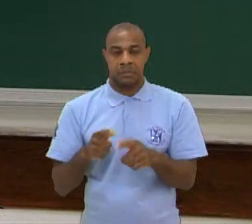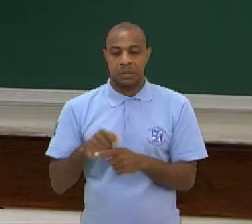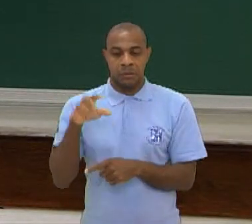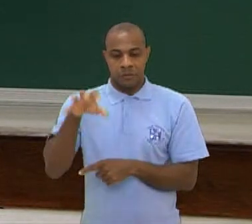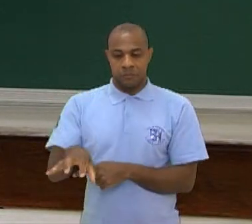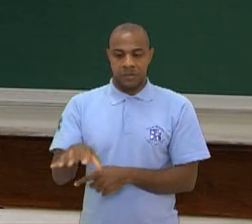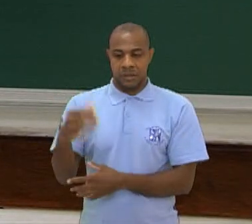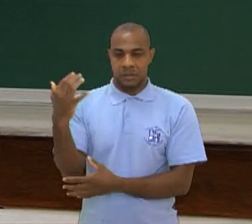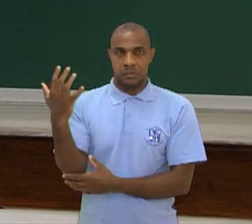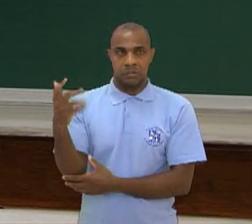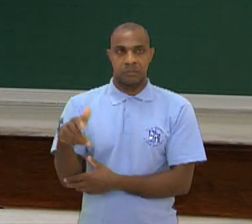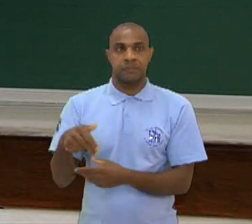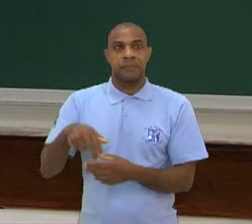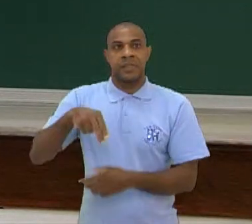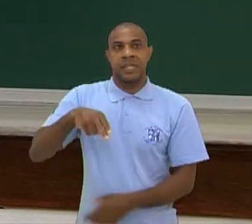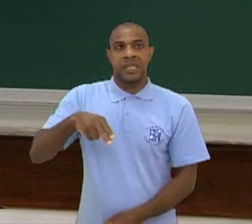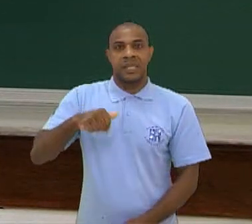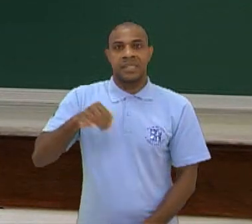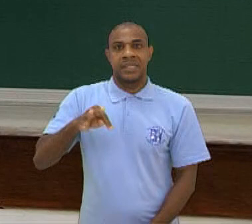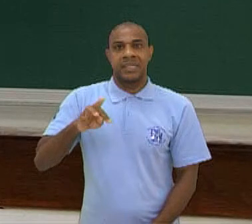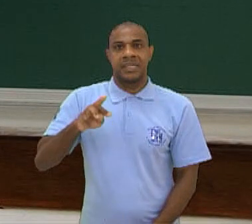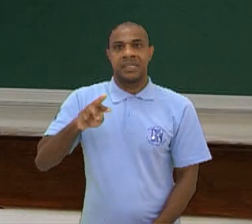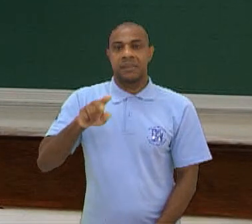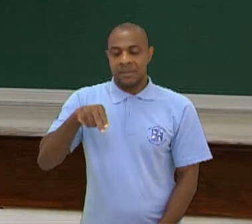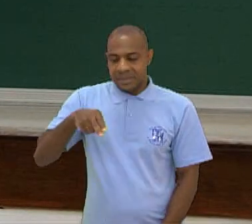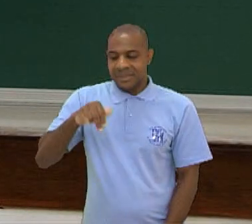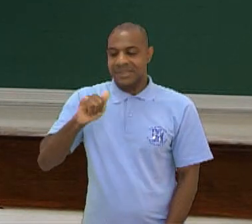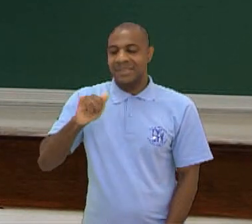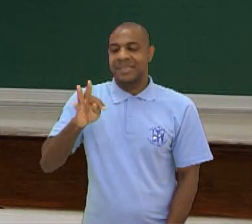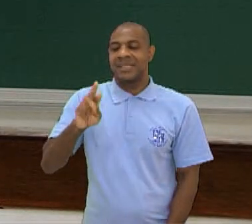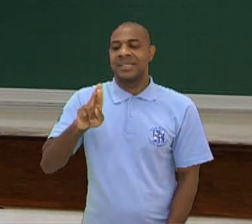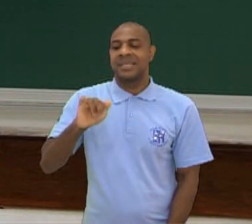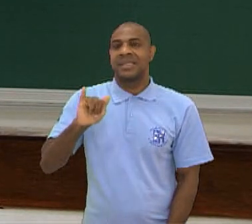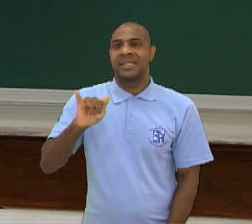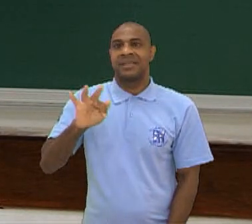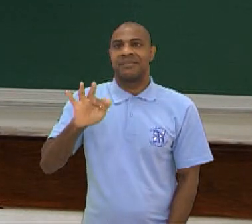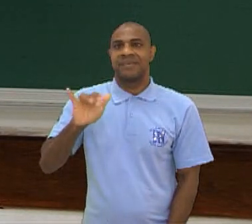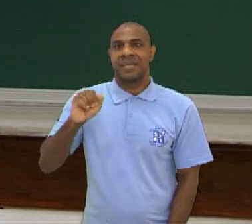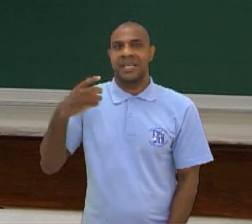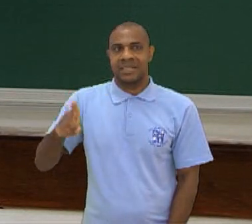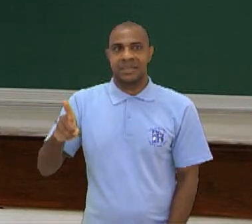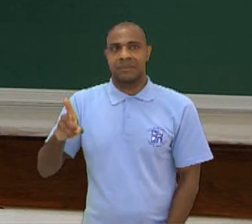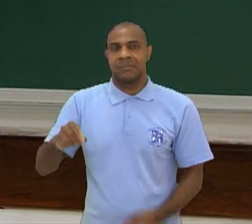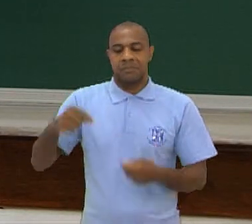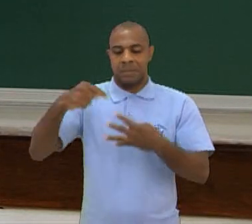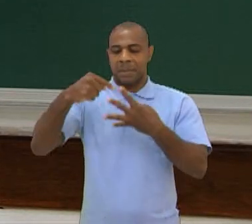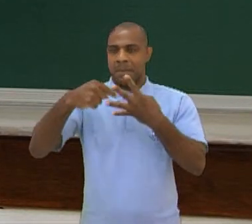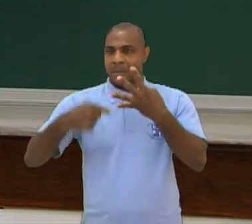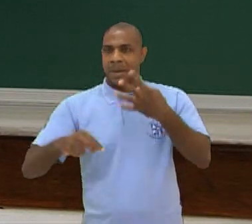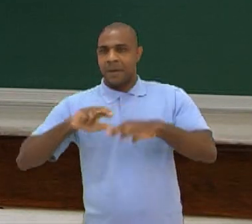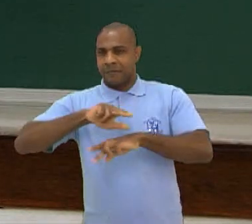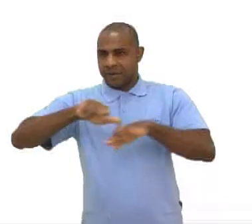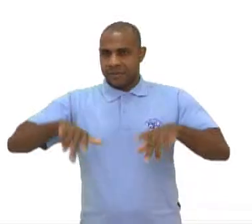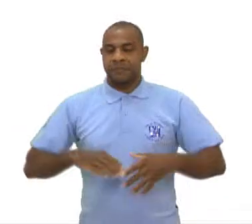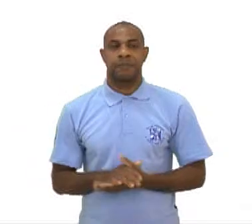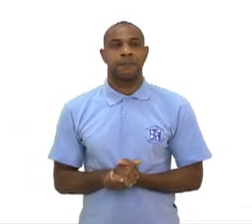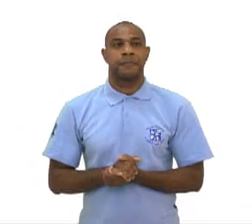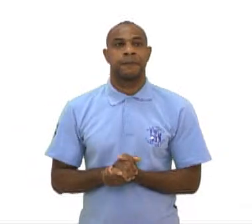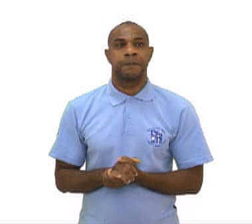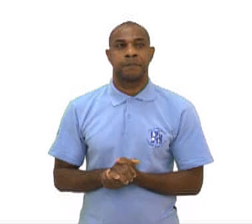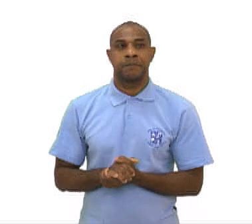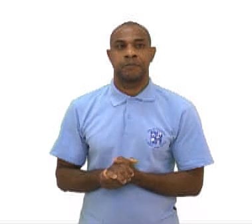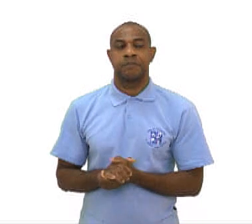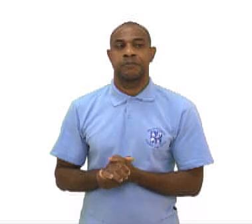fixação, nitrificação e desnitrificação. A gente vai falar de cada uma delas, tá? Mas antes vamos para um exercício aqui. A